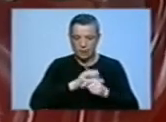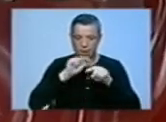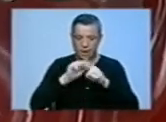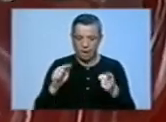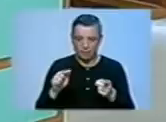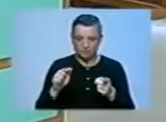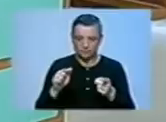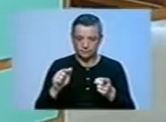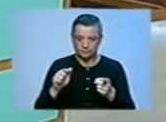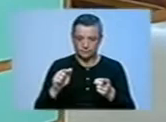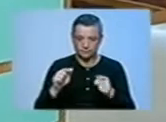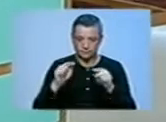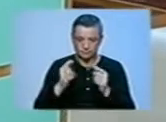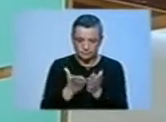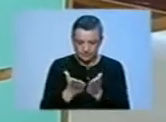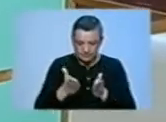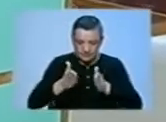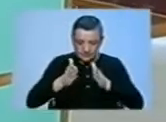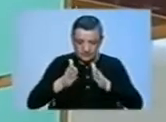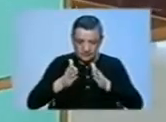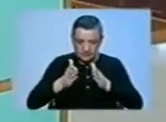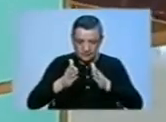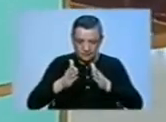lo numa taça